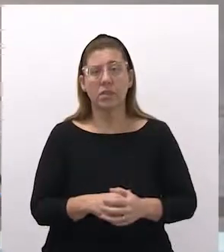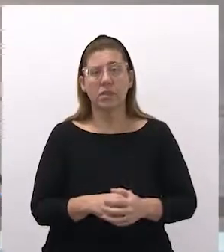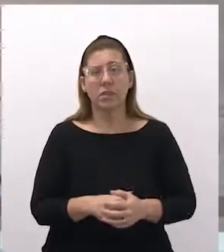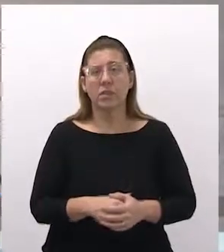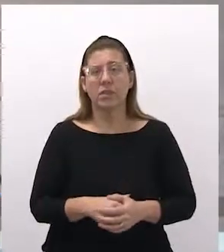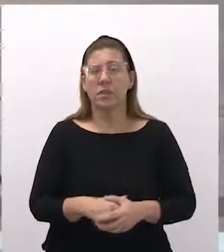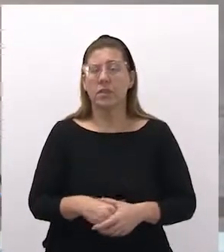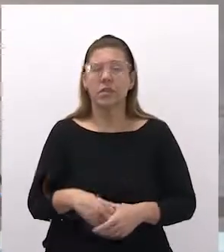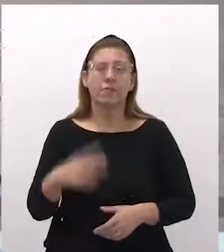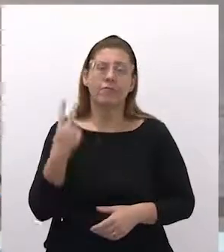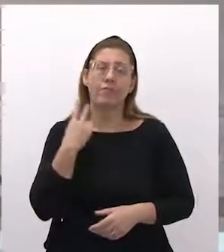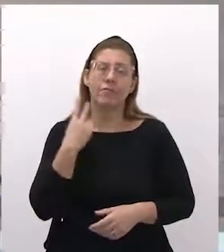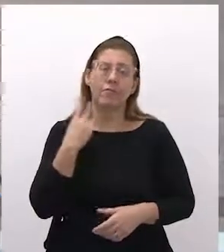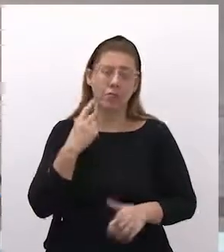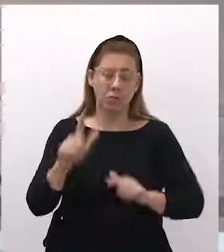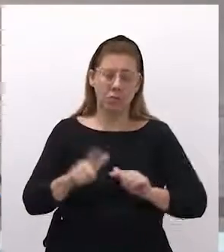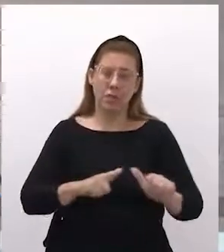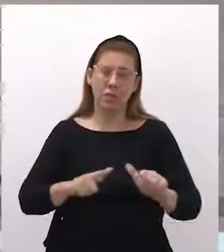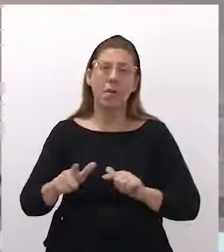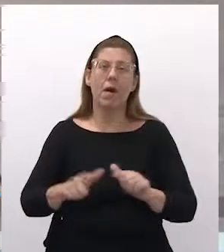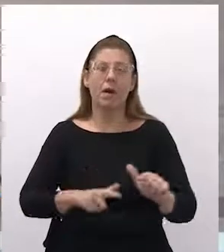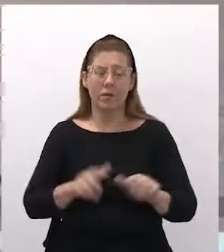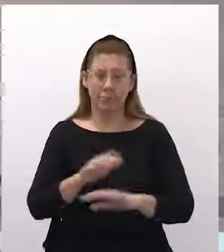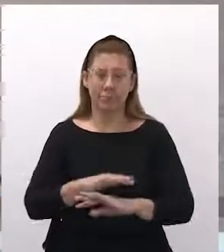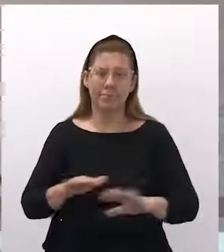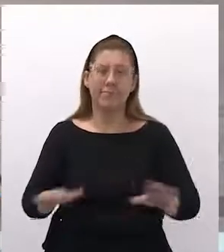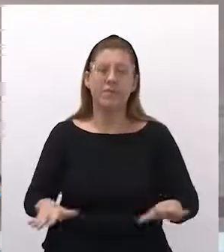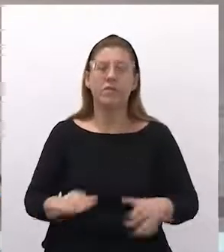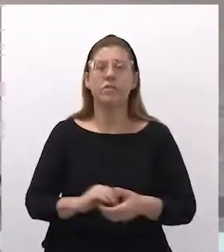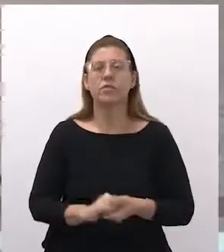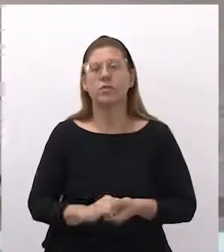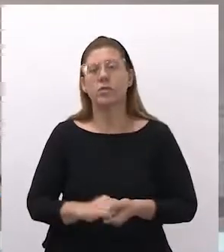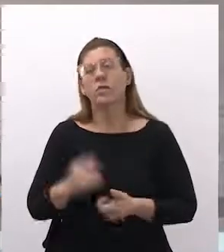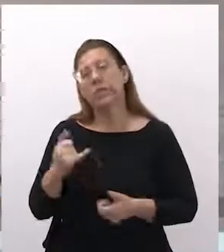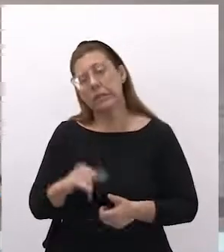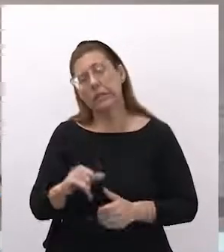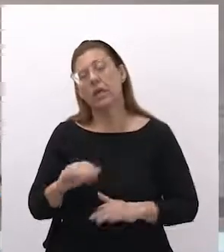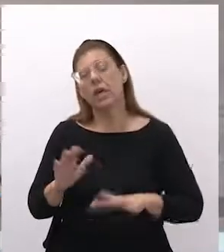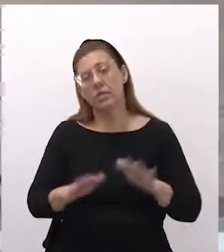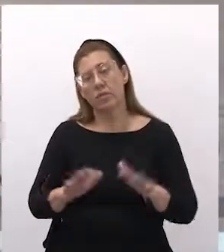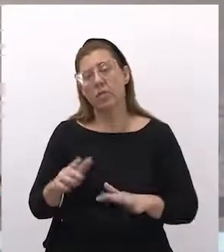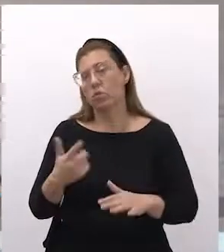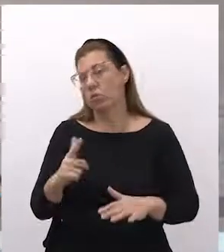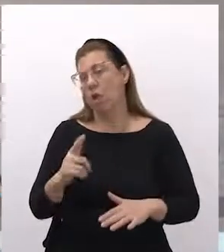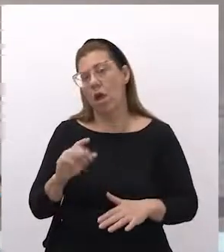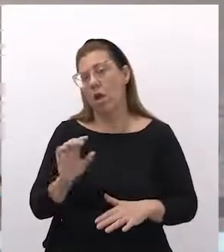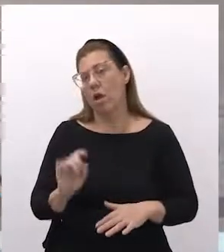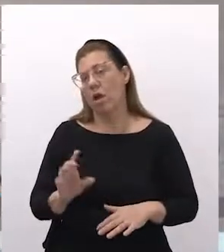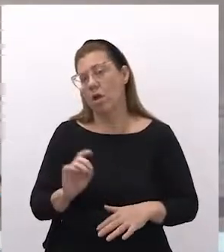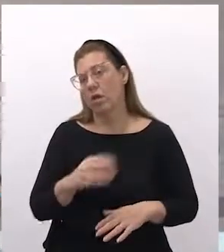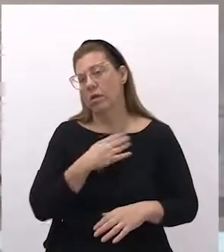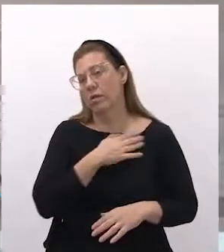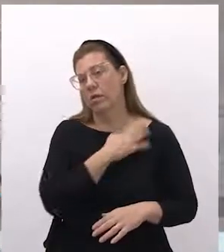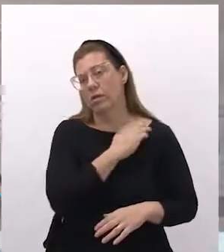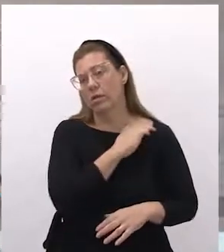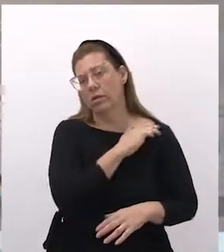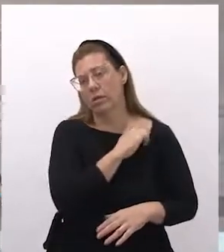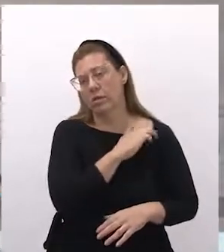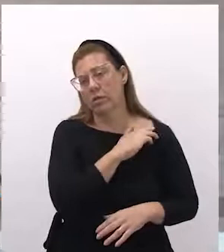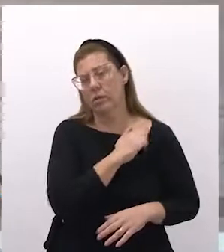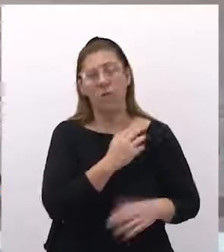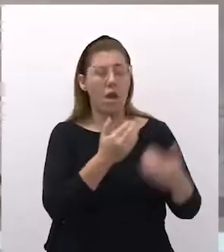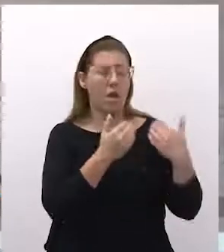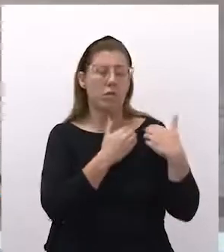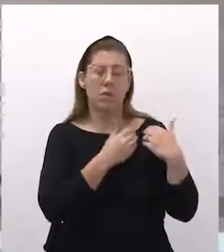está sendo vítima de trabalho infantil e dessa exploração, e que sim, muitas vezes não, como regra, não é responsabilidade